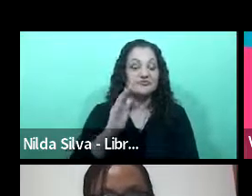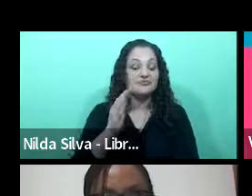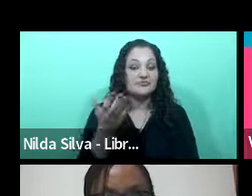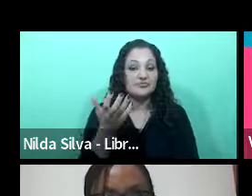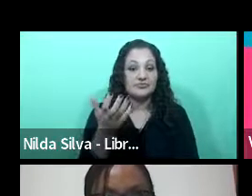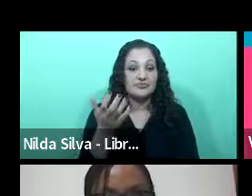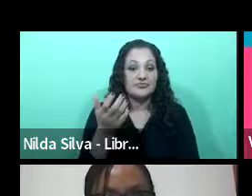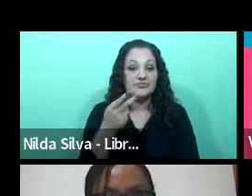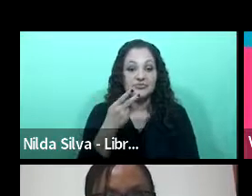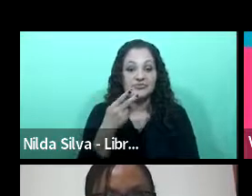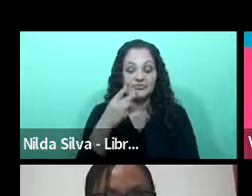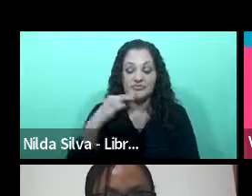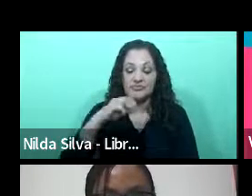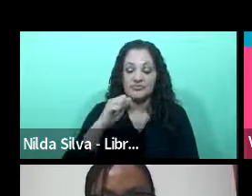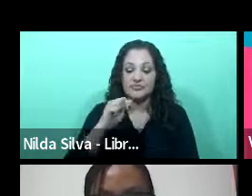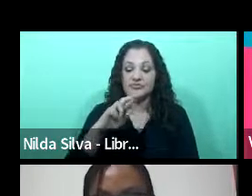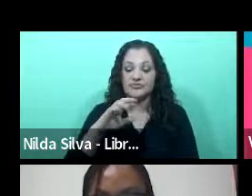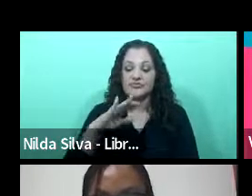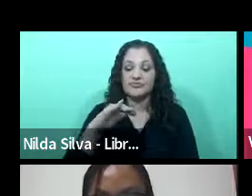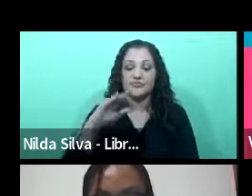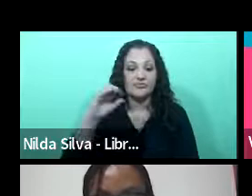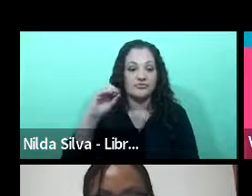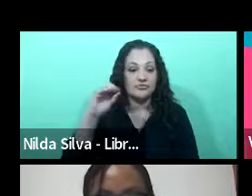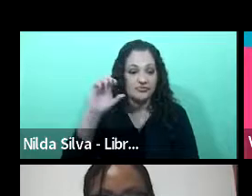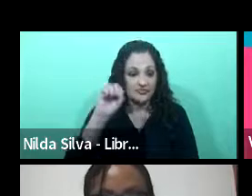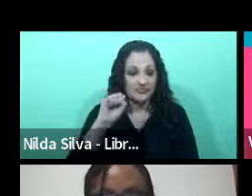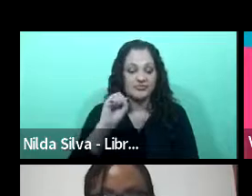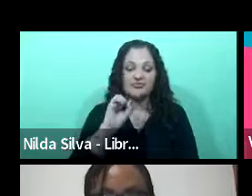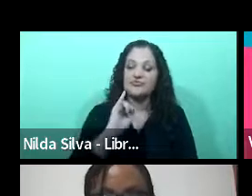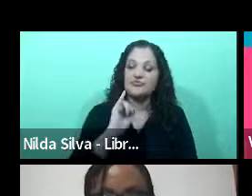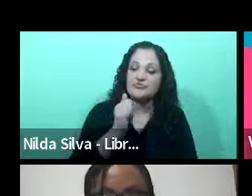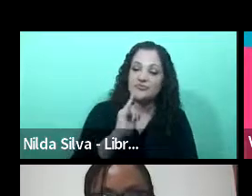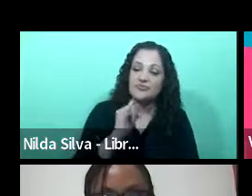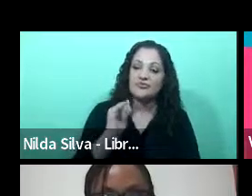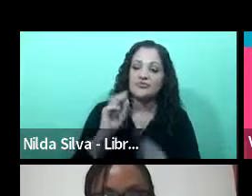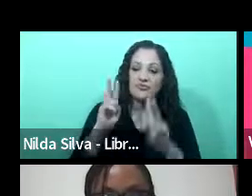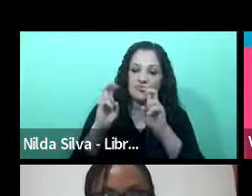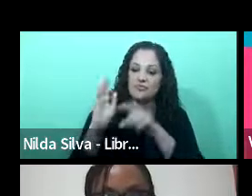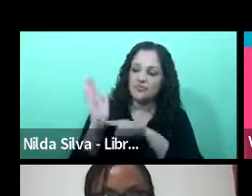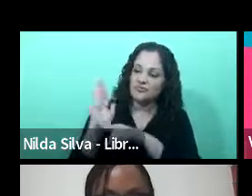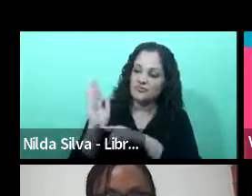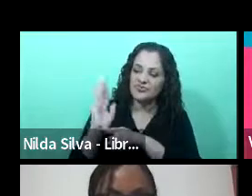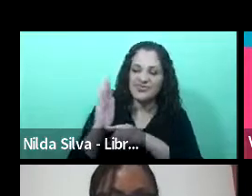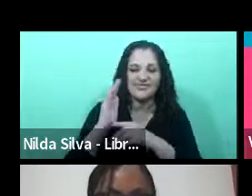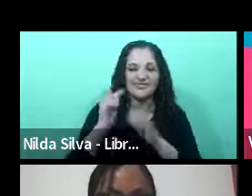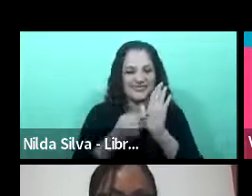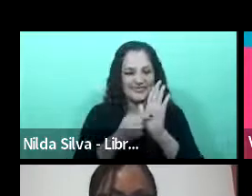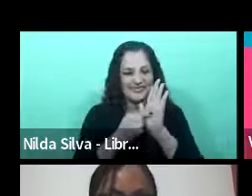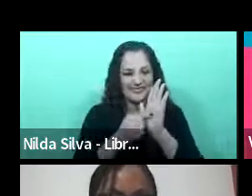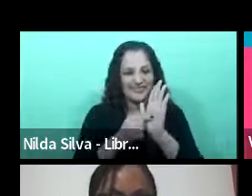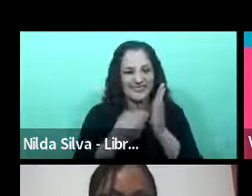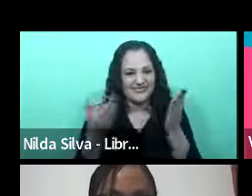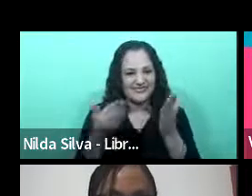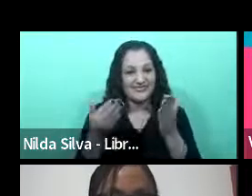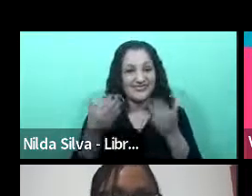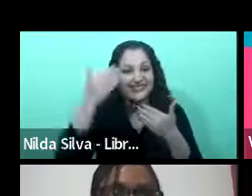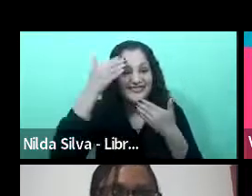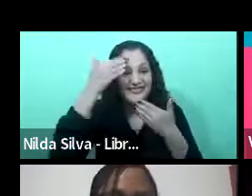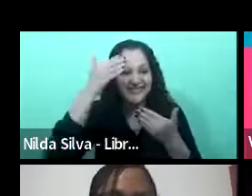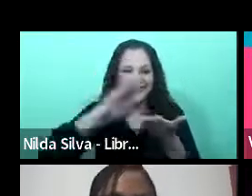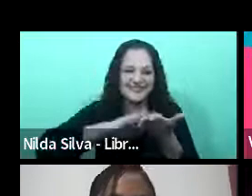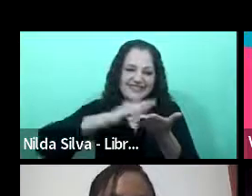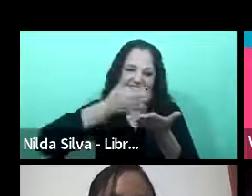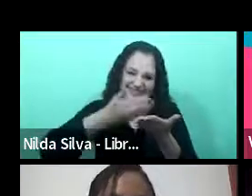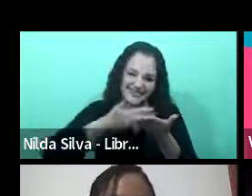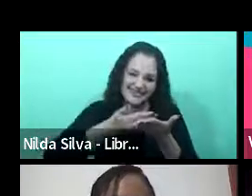sobre o vídeo que a gente vai mostrar agora, eu também queria agradecer aos intérpretes que estiveram hoje aqui com a gente, tornando o